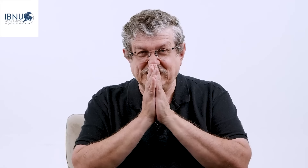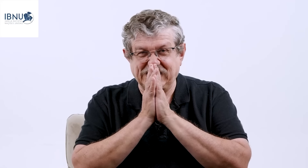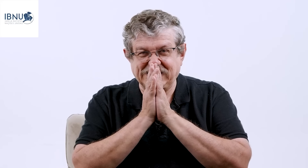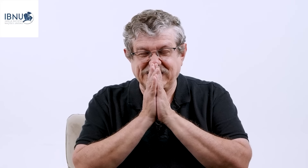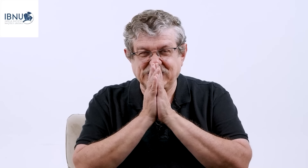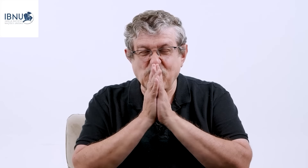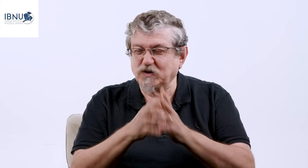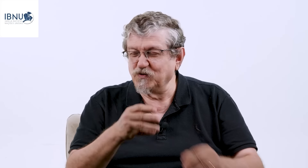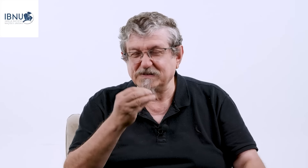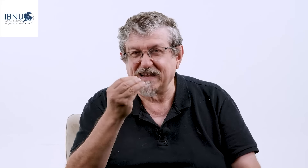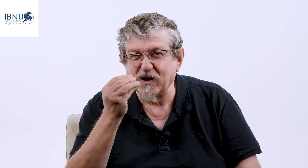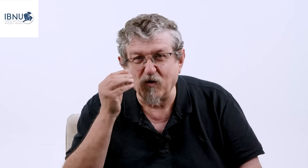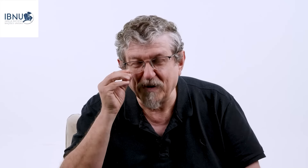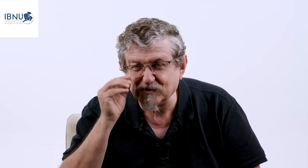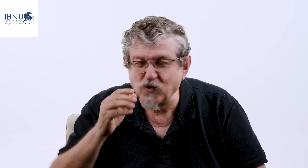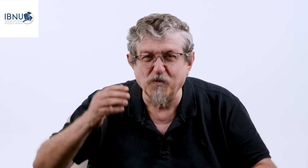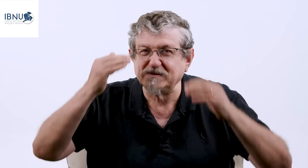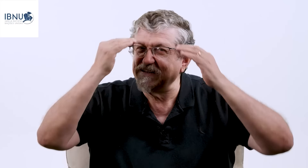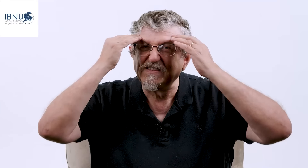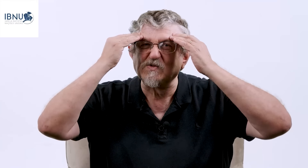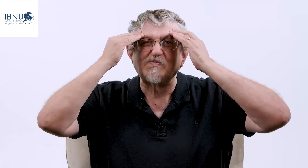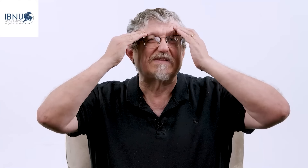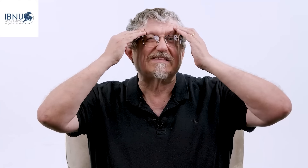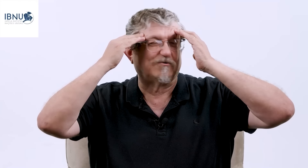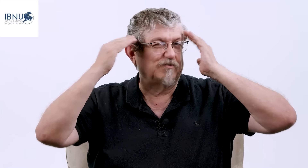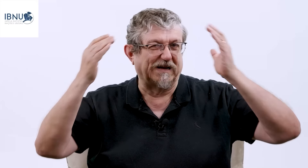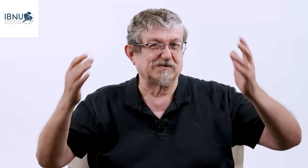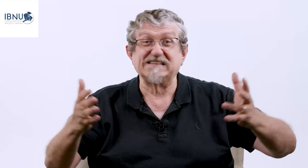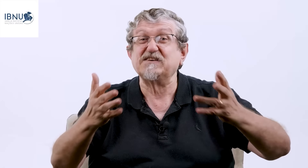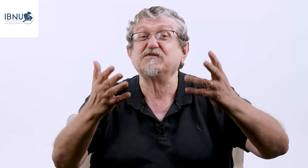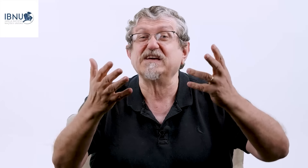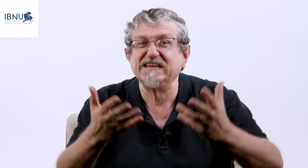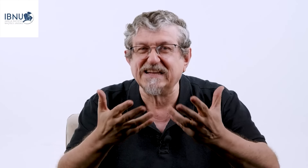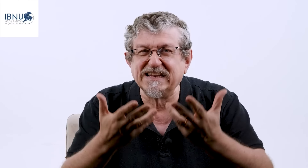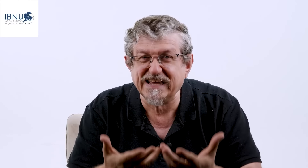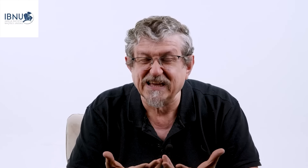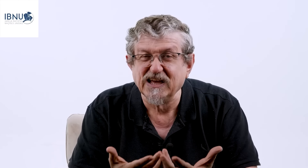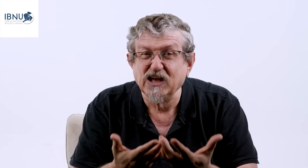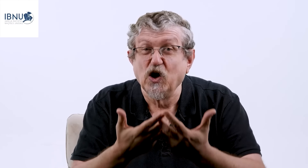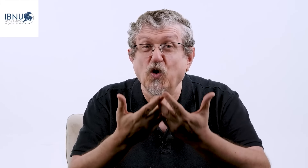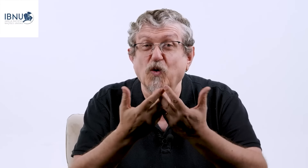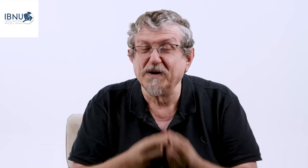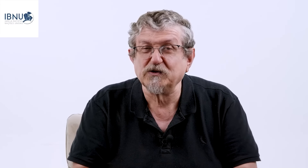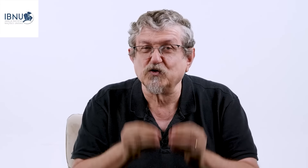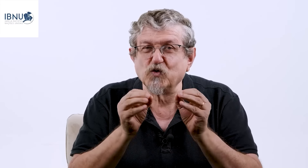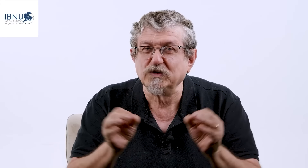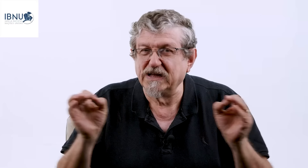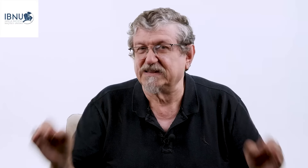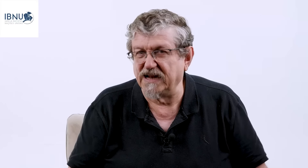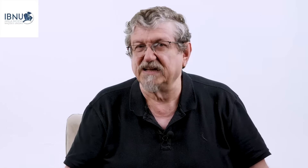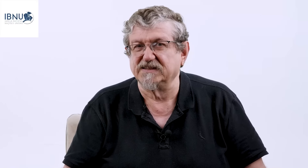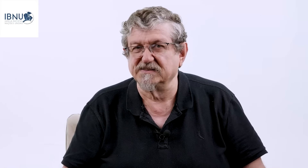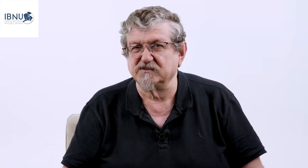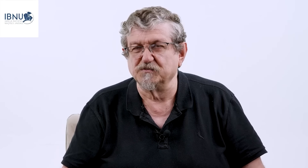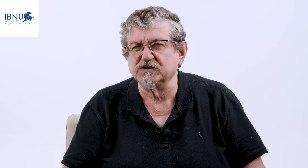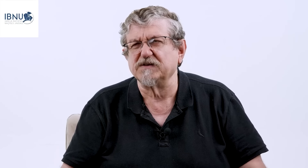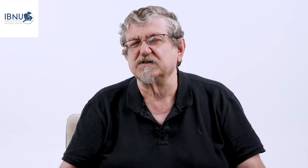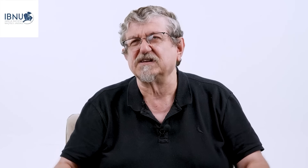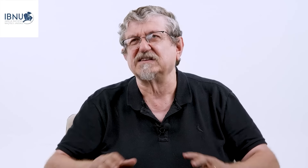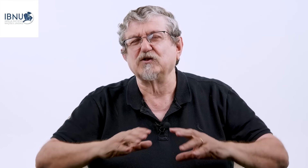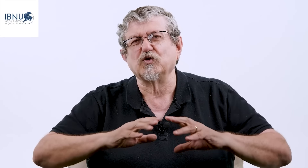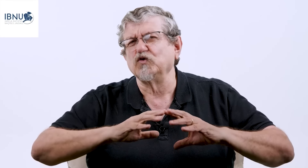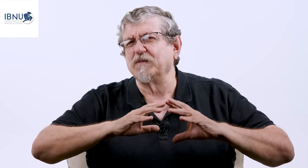coisa interessante. Quando você lê Romanos, e Romanos é espetacular, você deveria ler Romanos com detalhe e atenção,